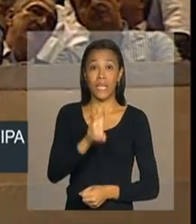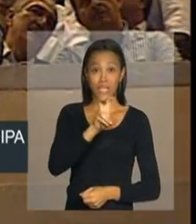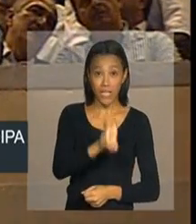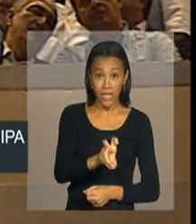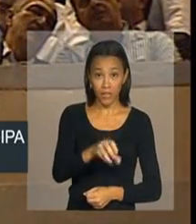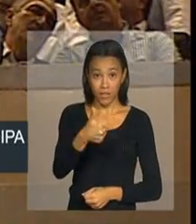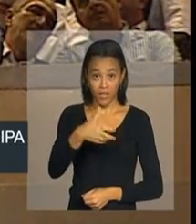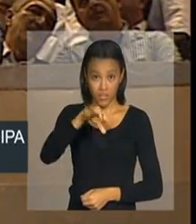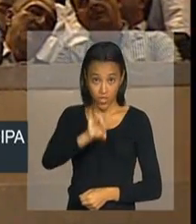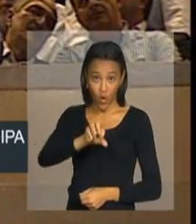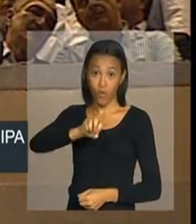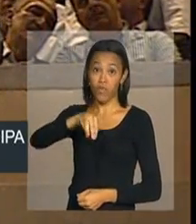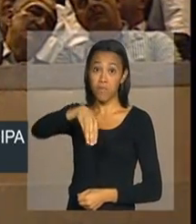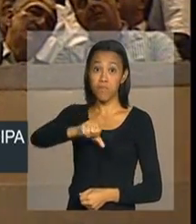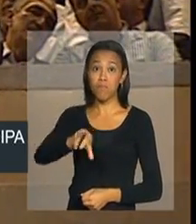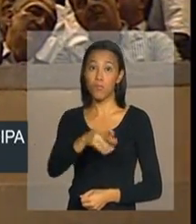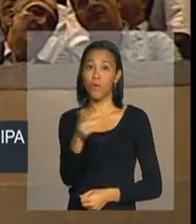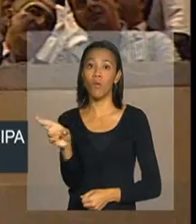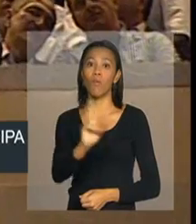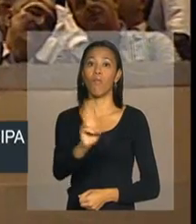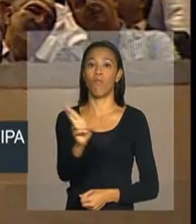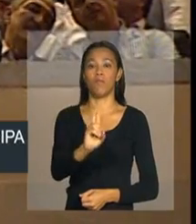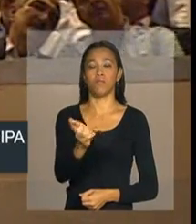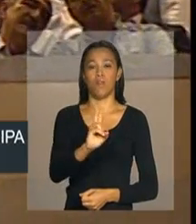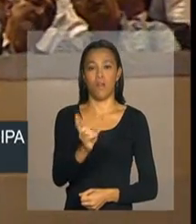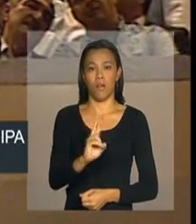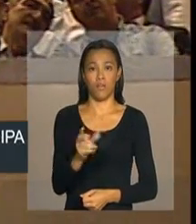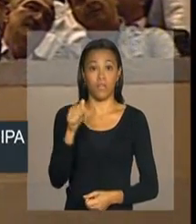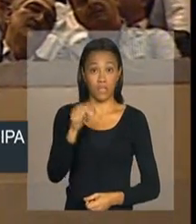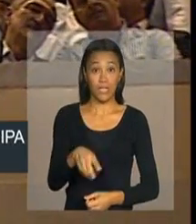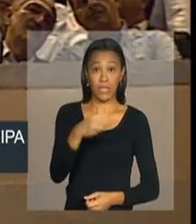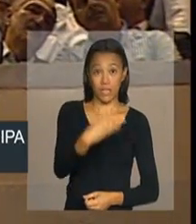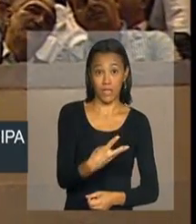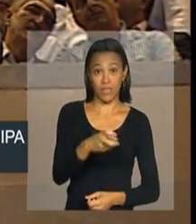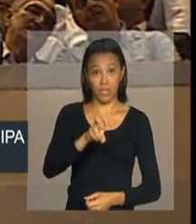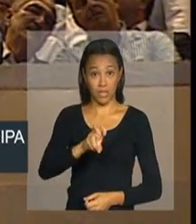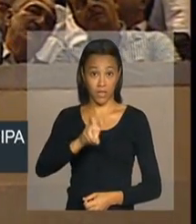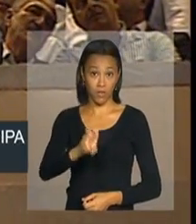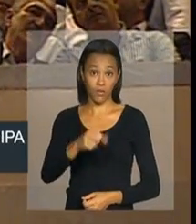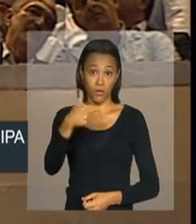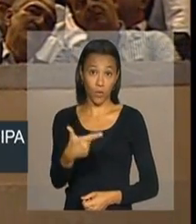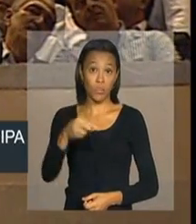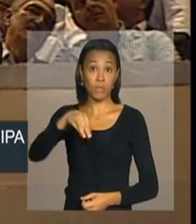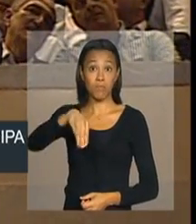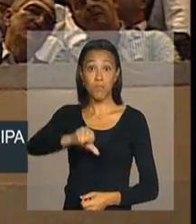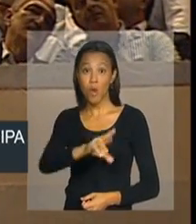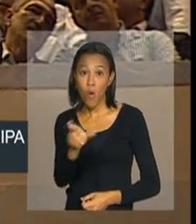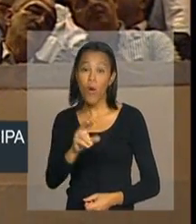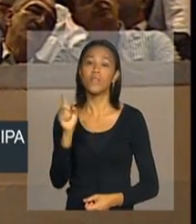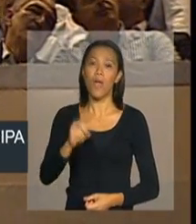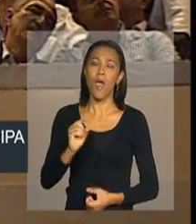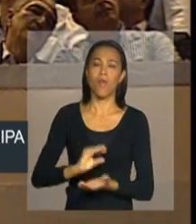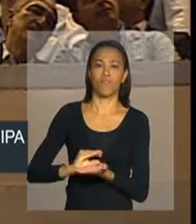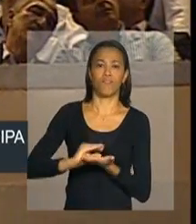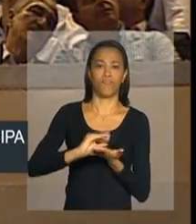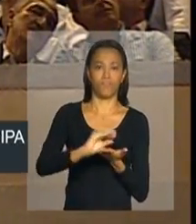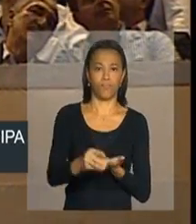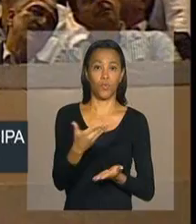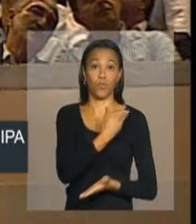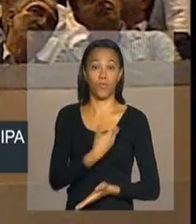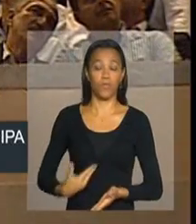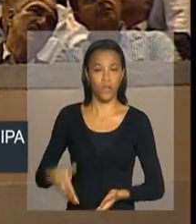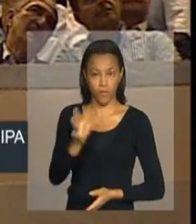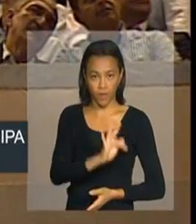519 milhões de reais, sendo que 352 milhões vieram de financiamento federal